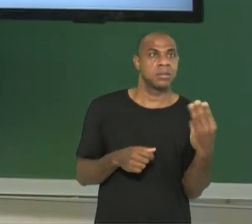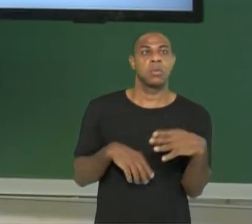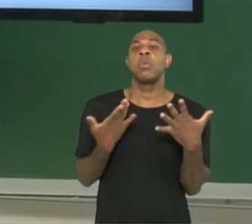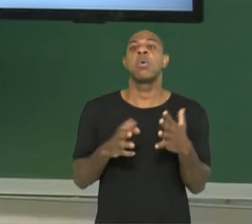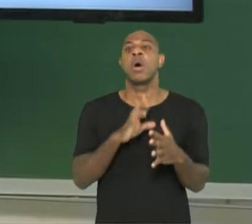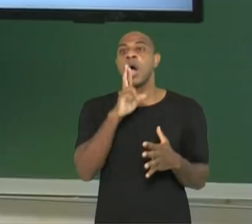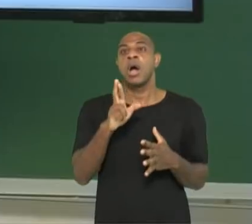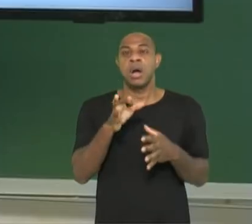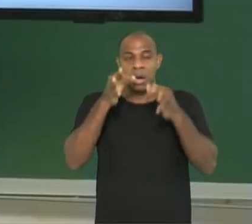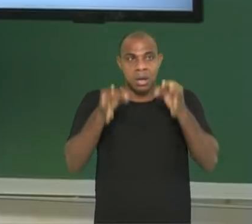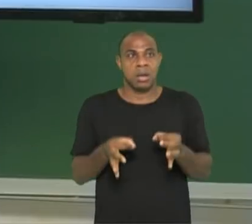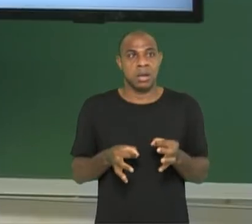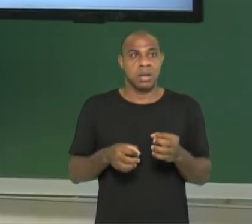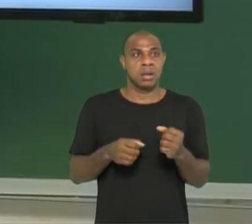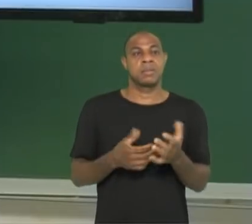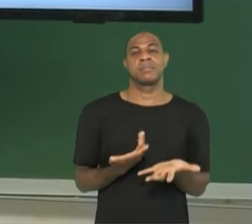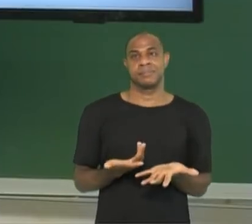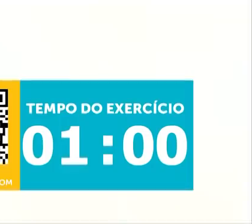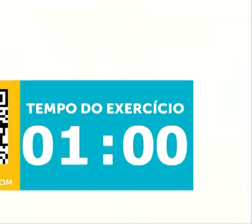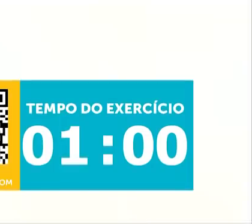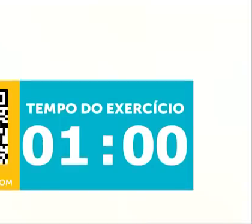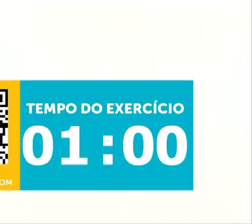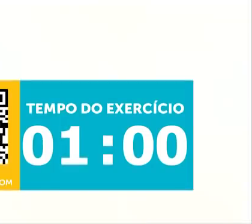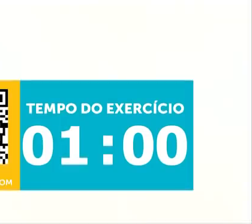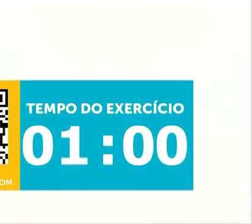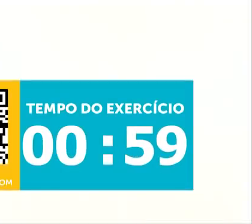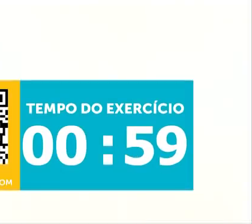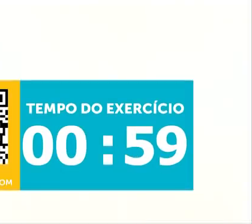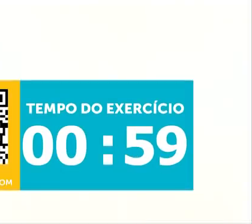verdadeira. E daqui a pouquinho a gente volta.